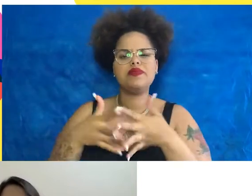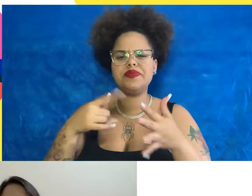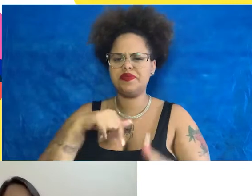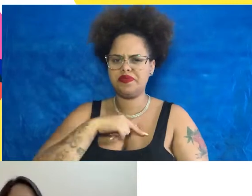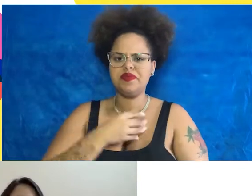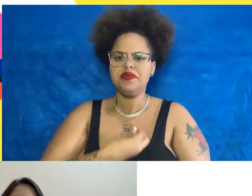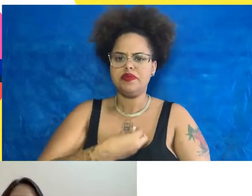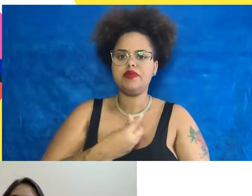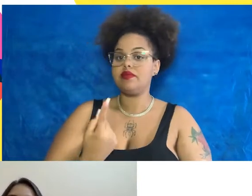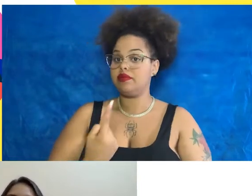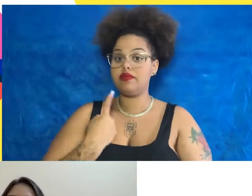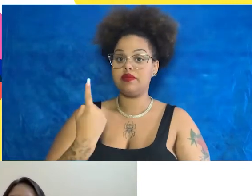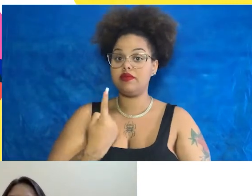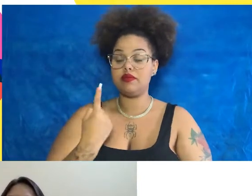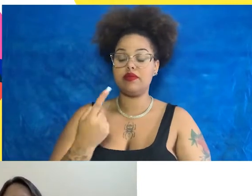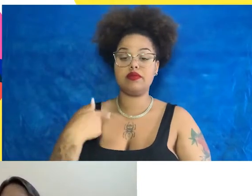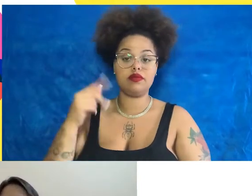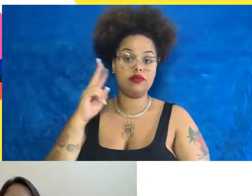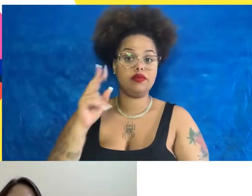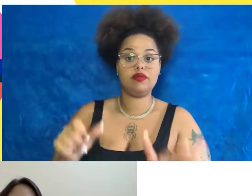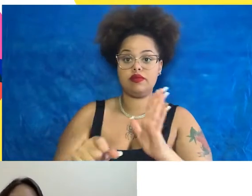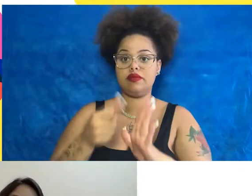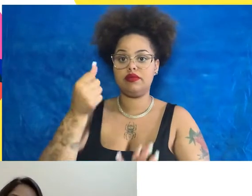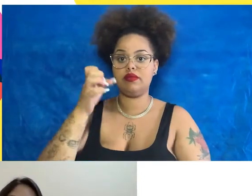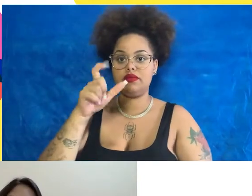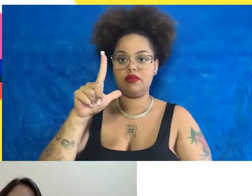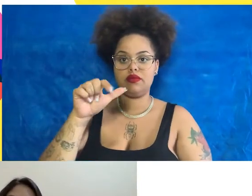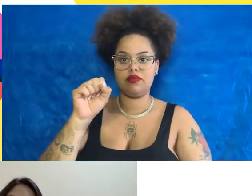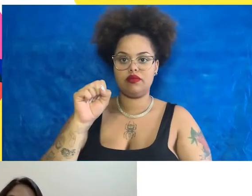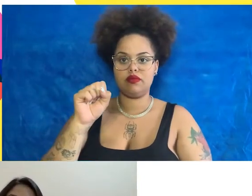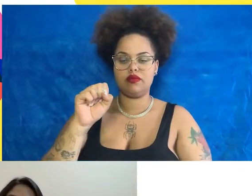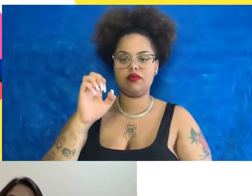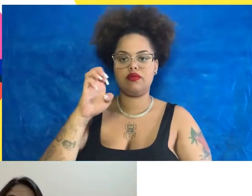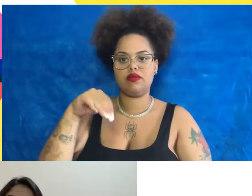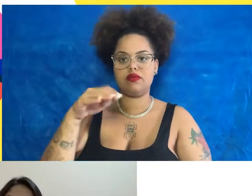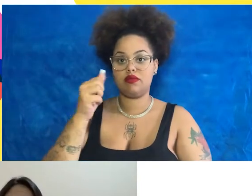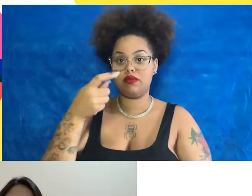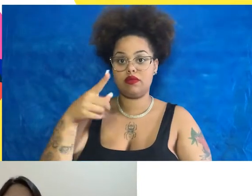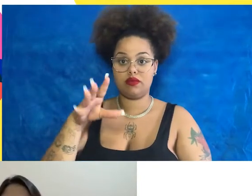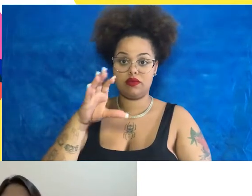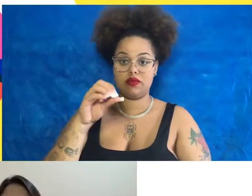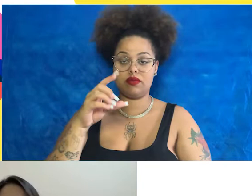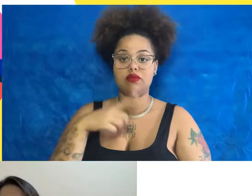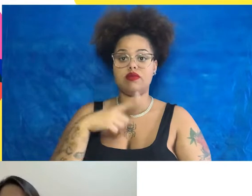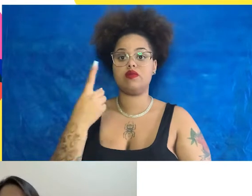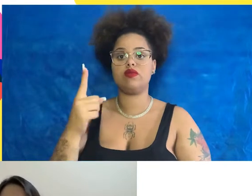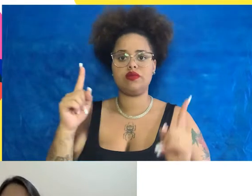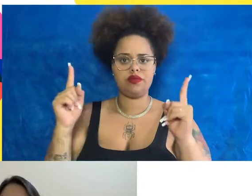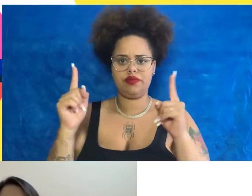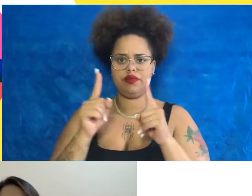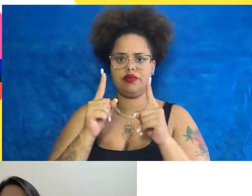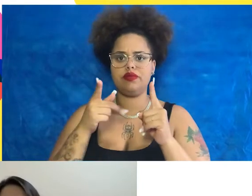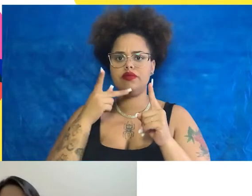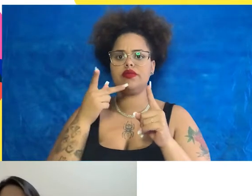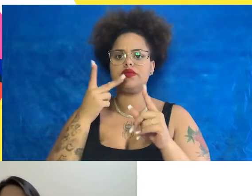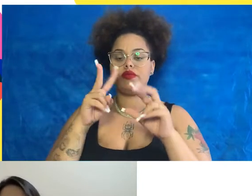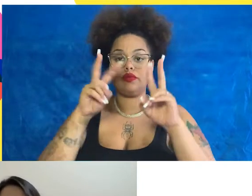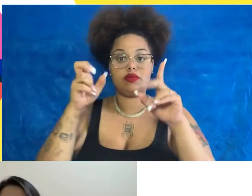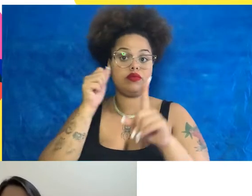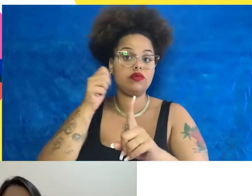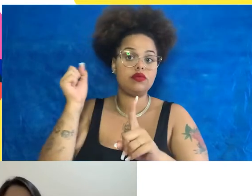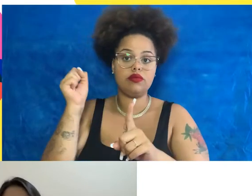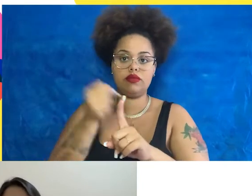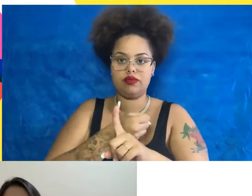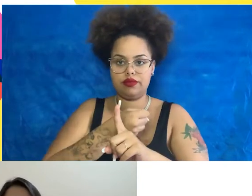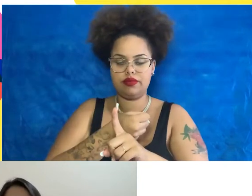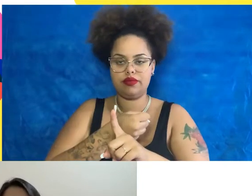vidas pessoais. Eu lembro que no primeiro Elas em Ação teve um vídeo, um curta-metragem falando sobre